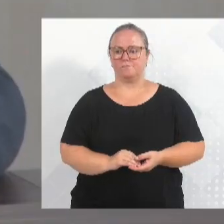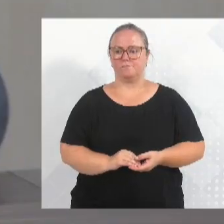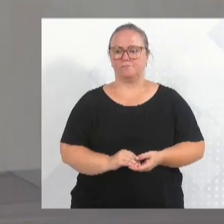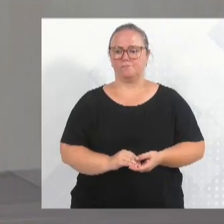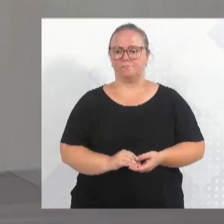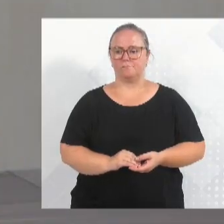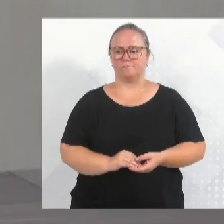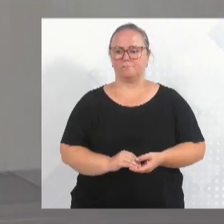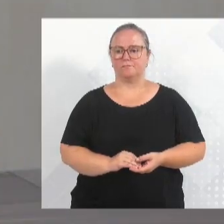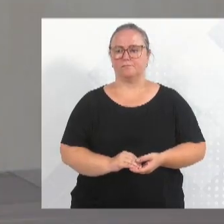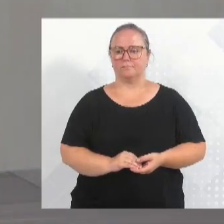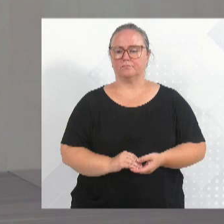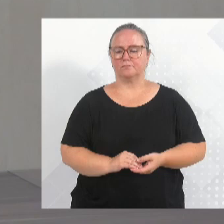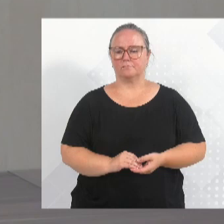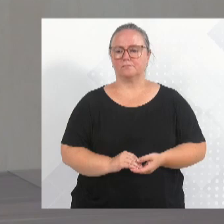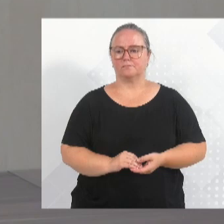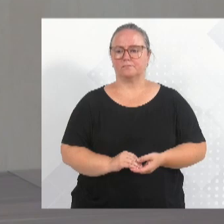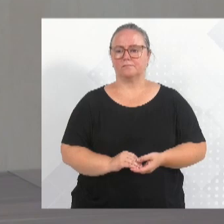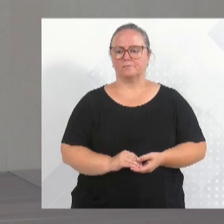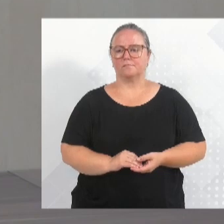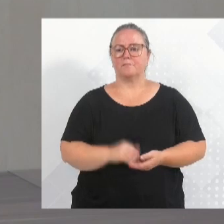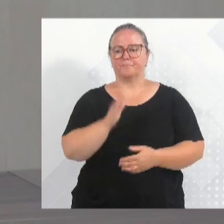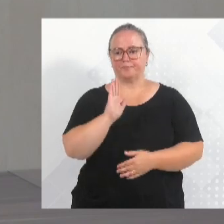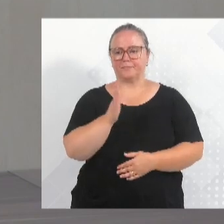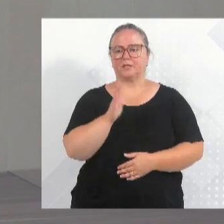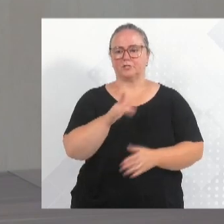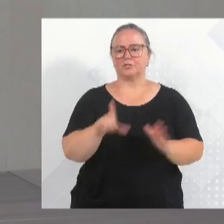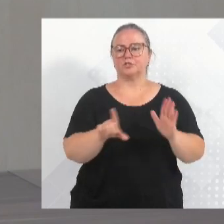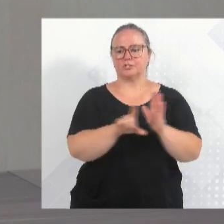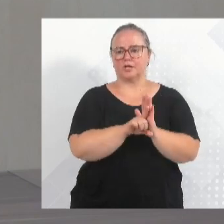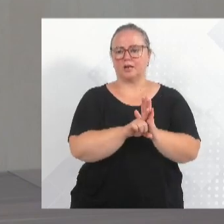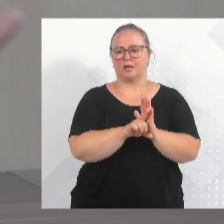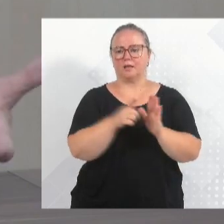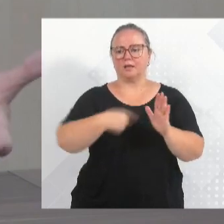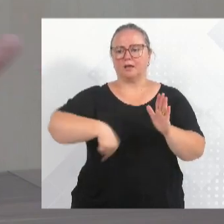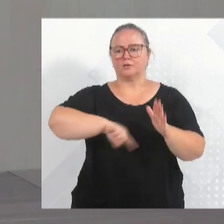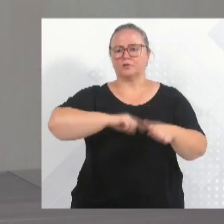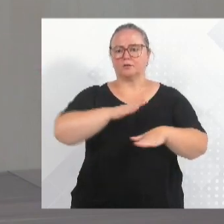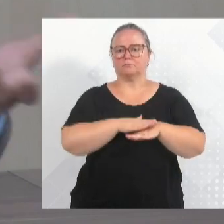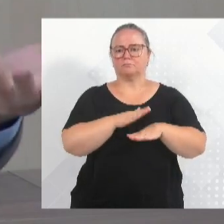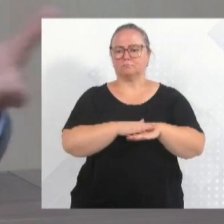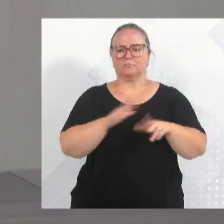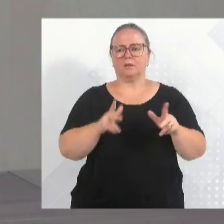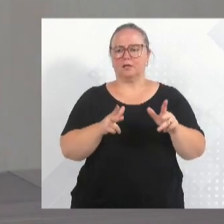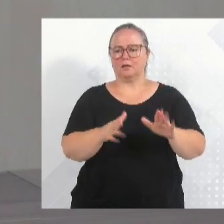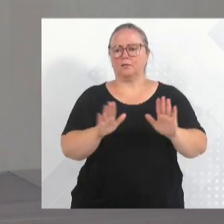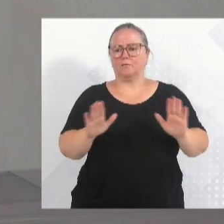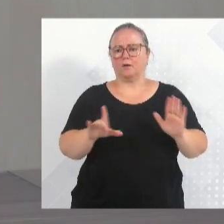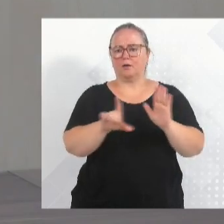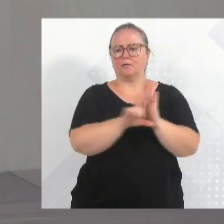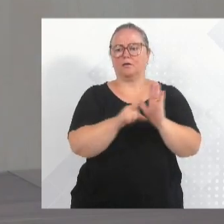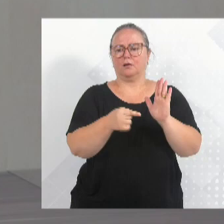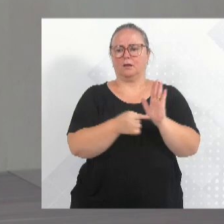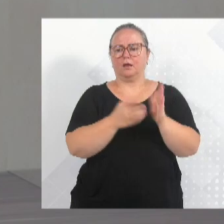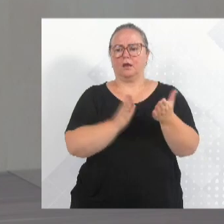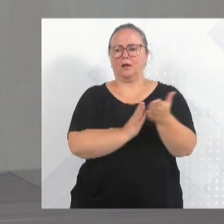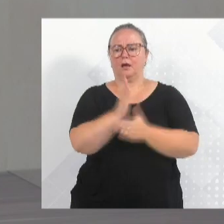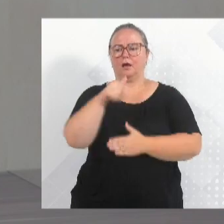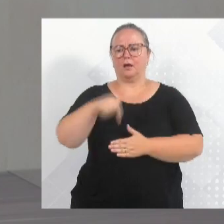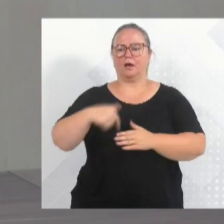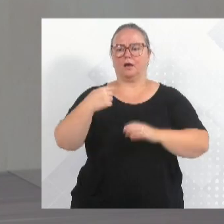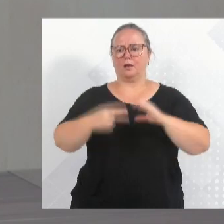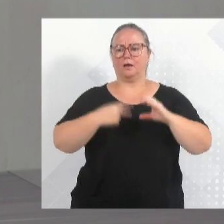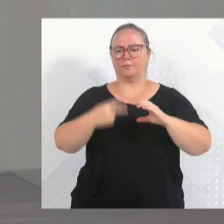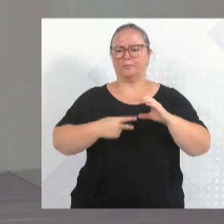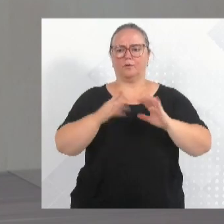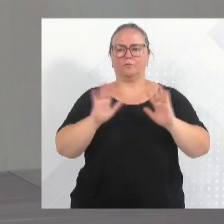a questão do contingenciamento é aquilo que está previsto na lei, e aí a gente acaba executando a lei que passa aqui na Câmara. Então, essa